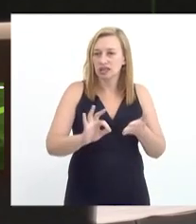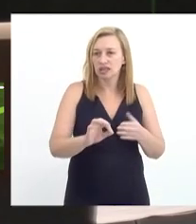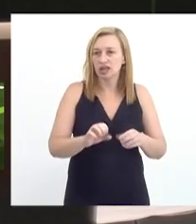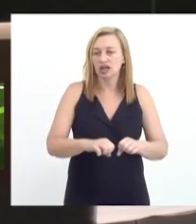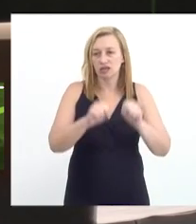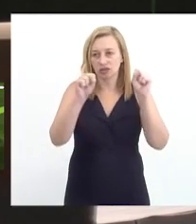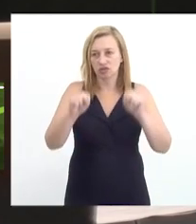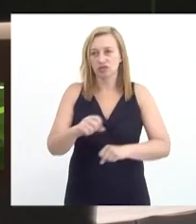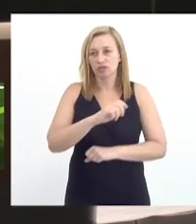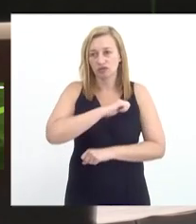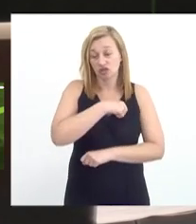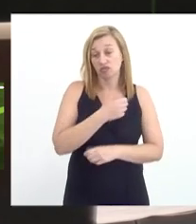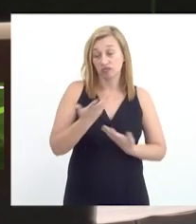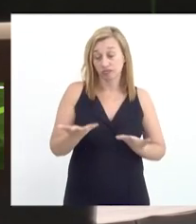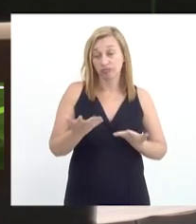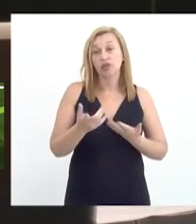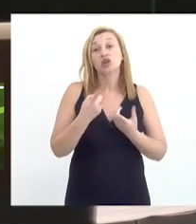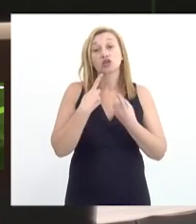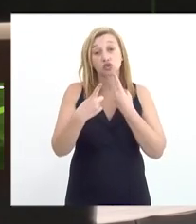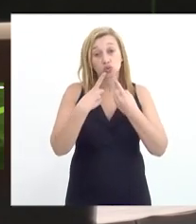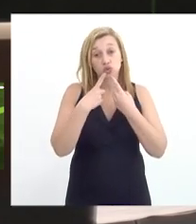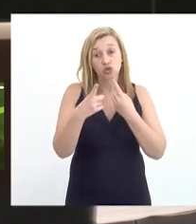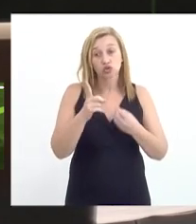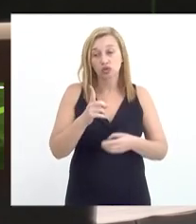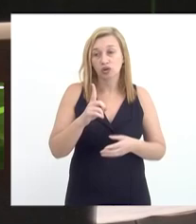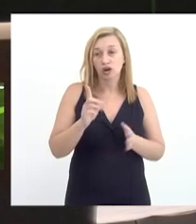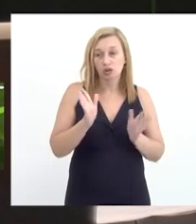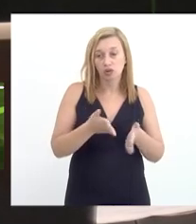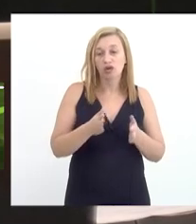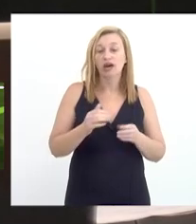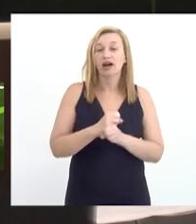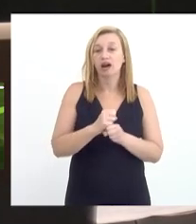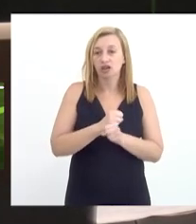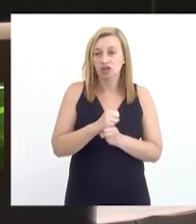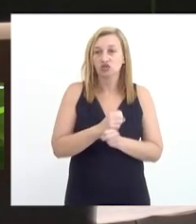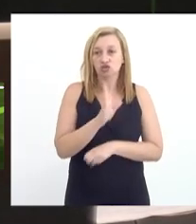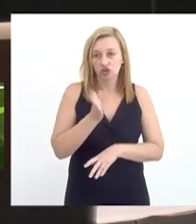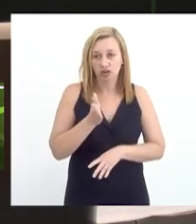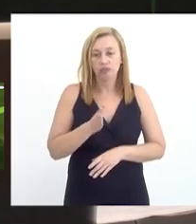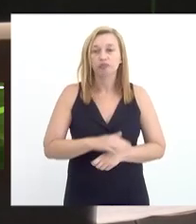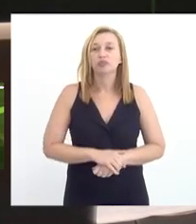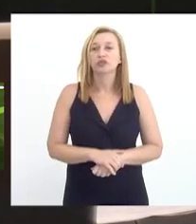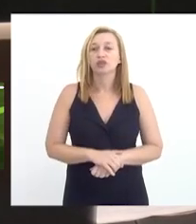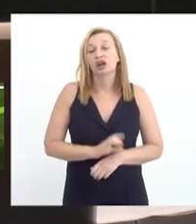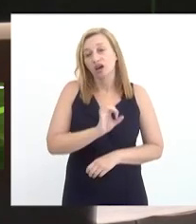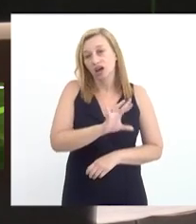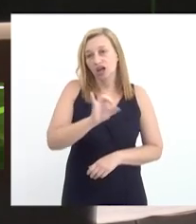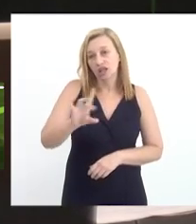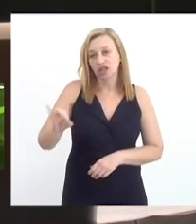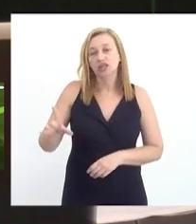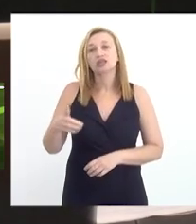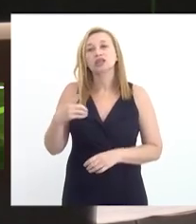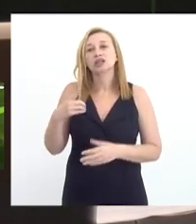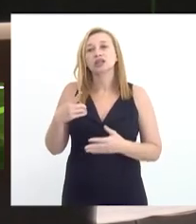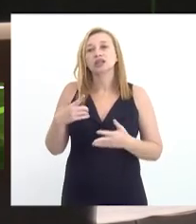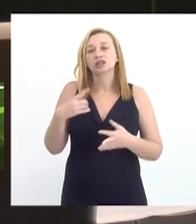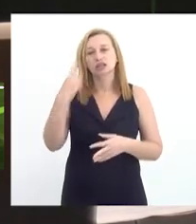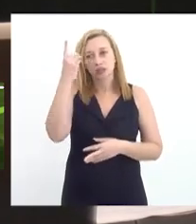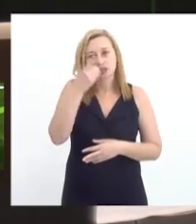Está certo? Então Nós estamos discutindo Isso não de agora Desde muito tempo Cada mandato Acompanhou